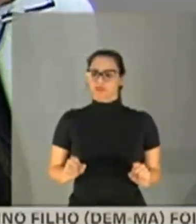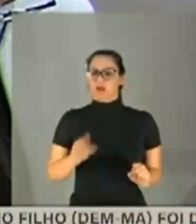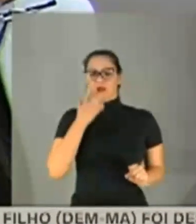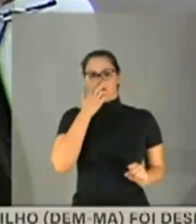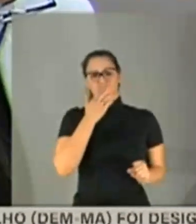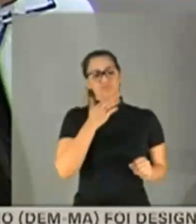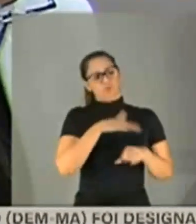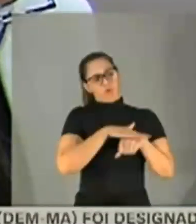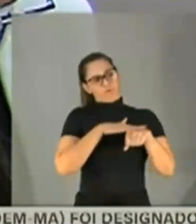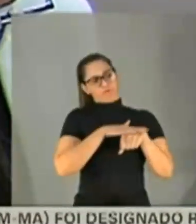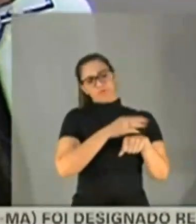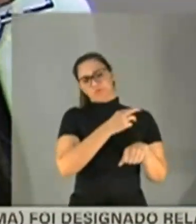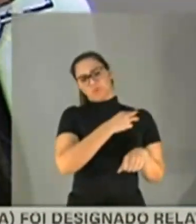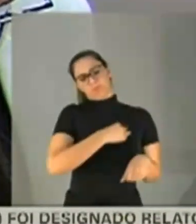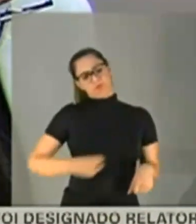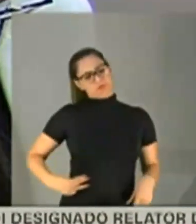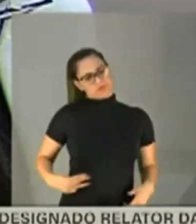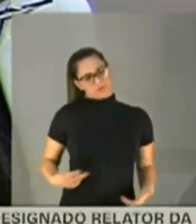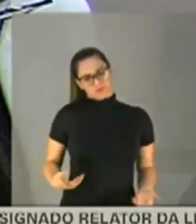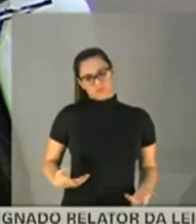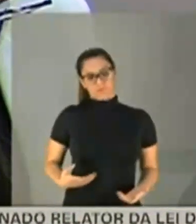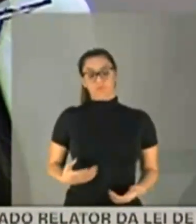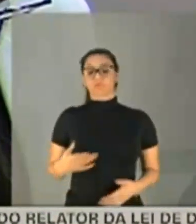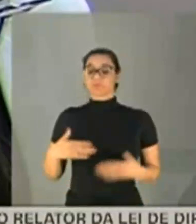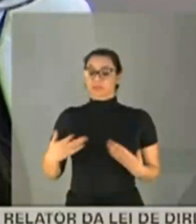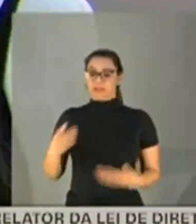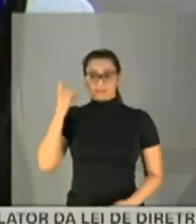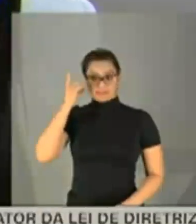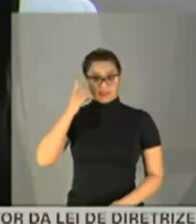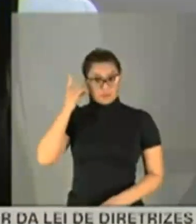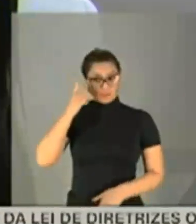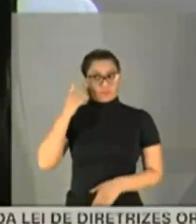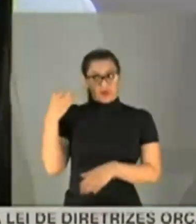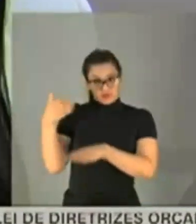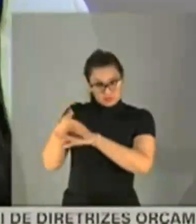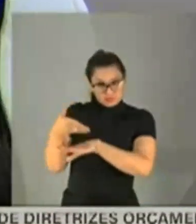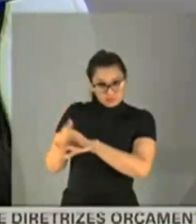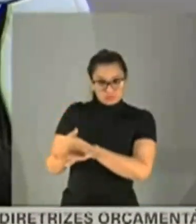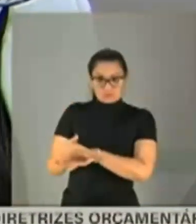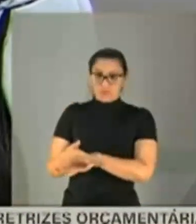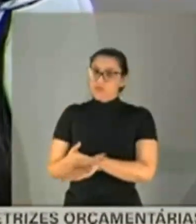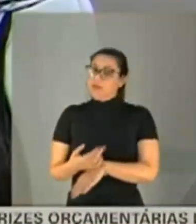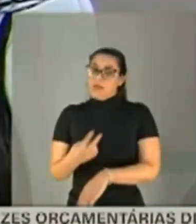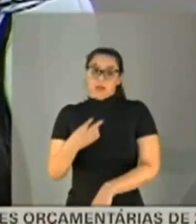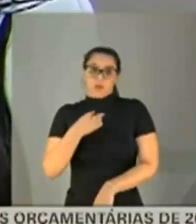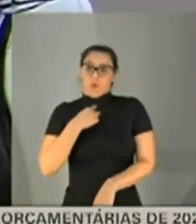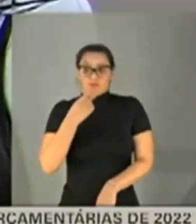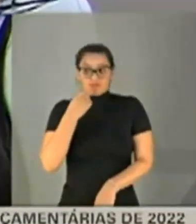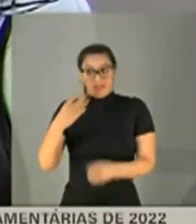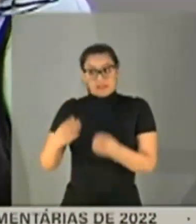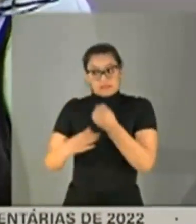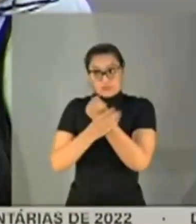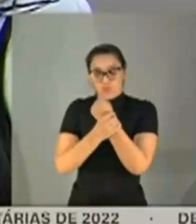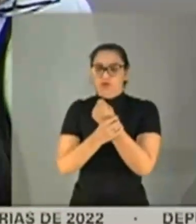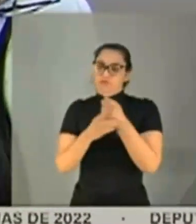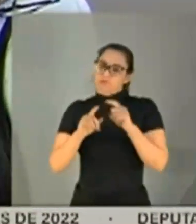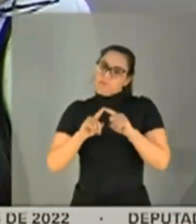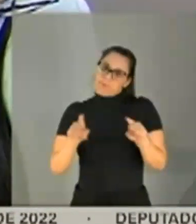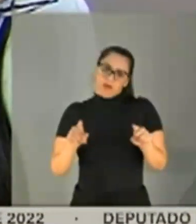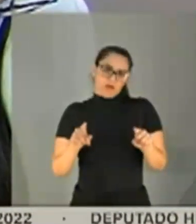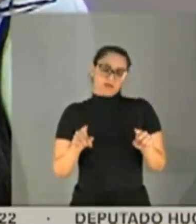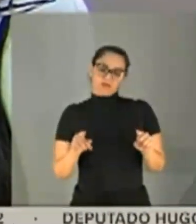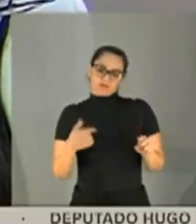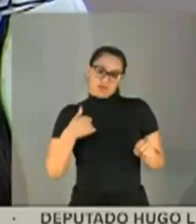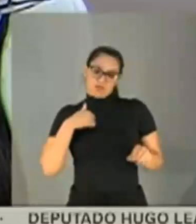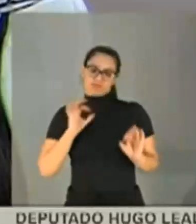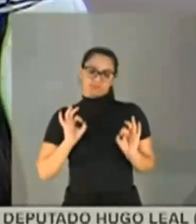ministro e não aconteceu. O deputado interferiu junto ao ministro para que não ocorresse Eu não posso assegurar isso, o fato é que não aconteceu a exoneração. O senhor acredita que